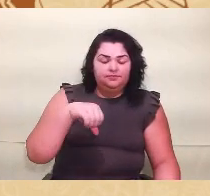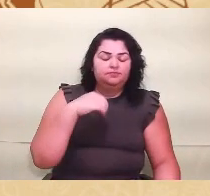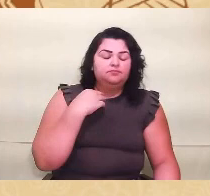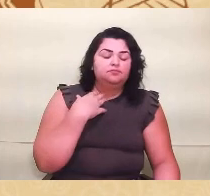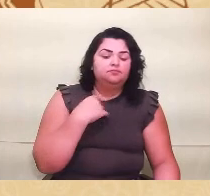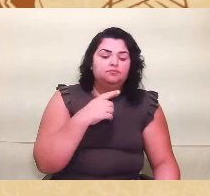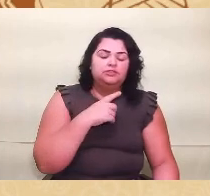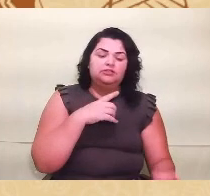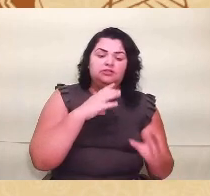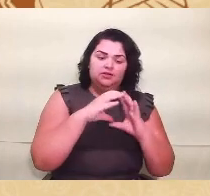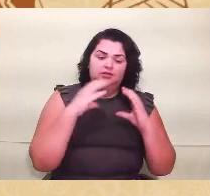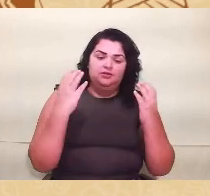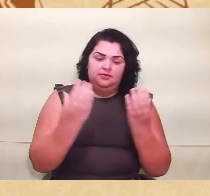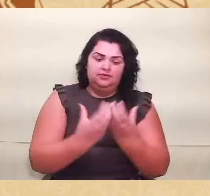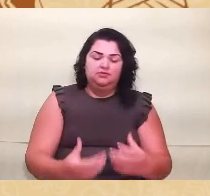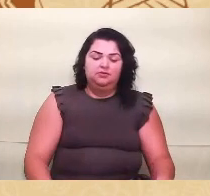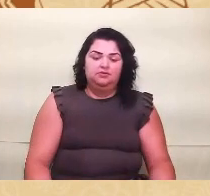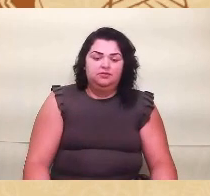que